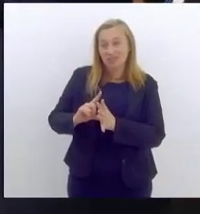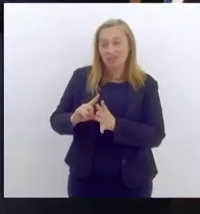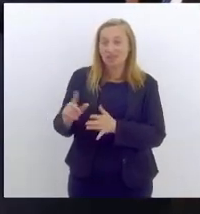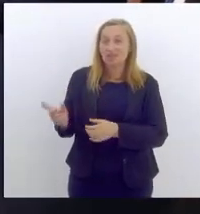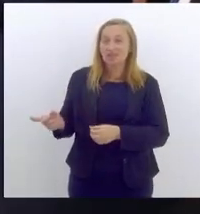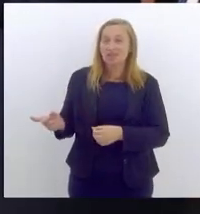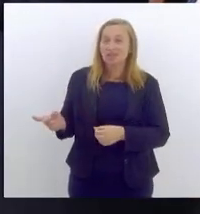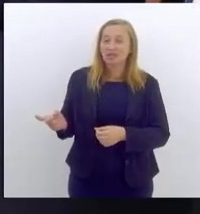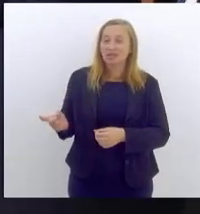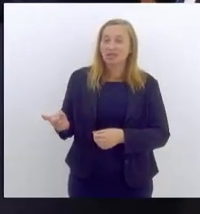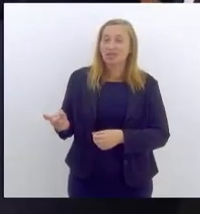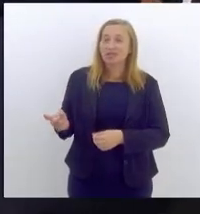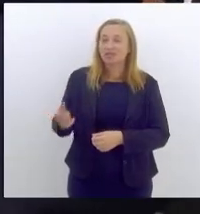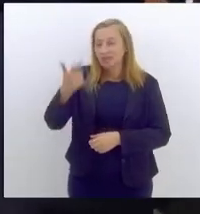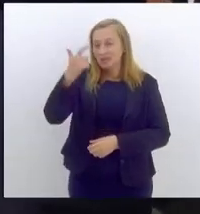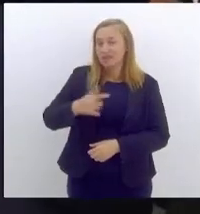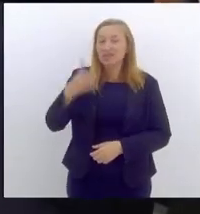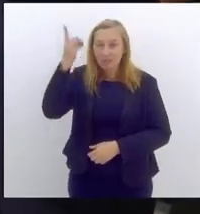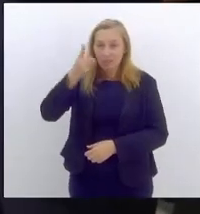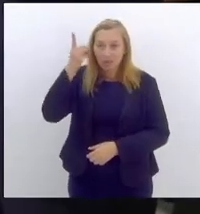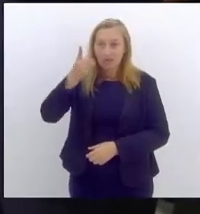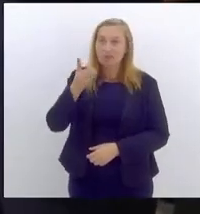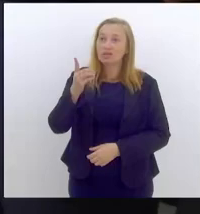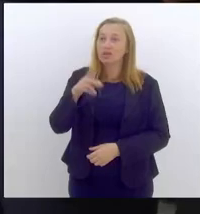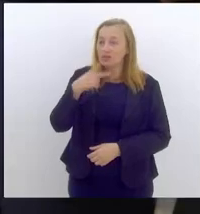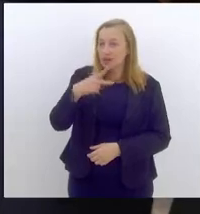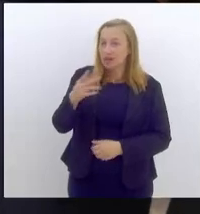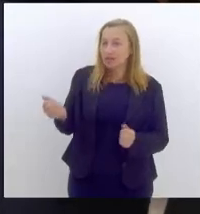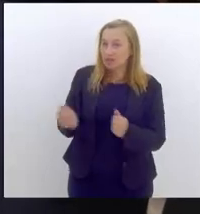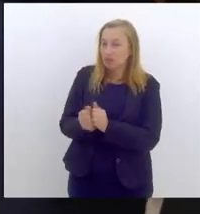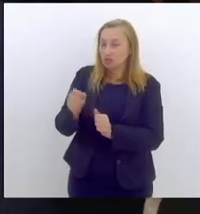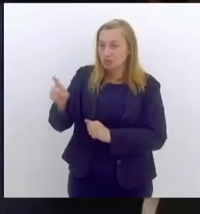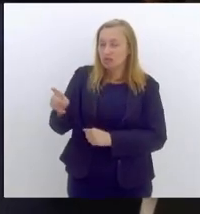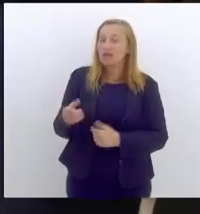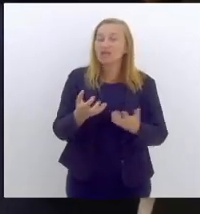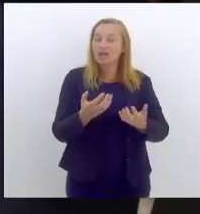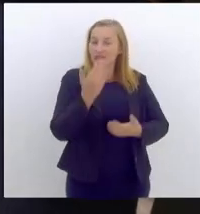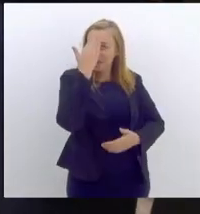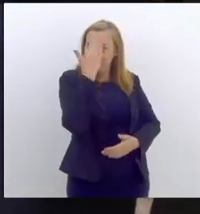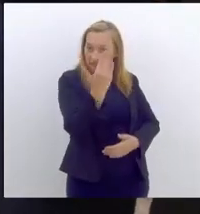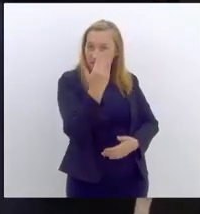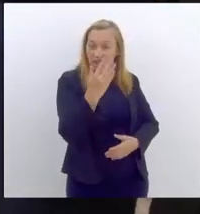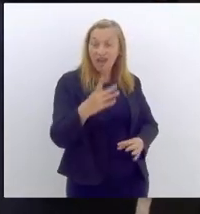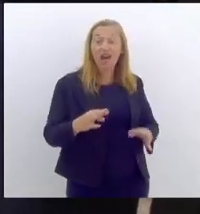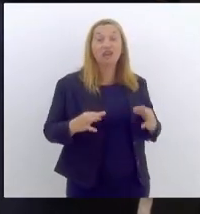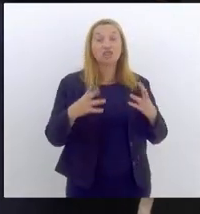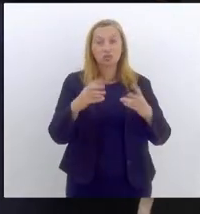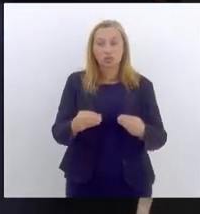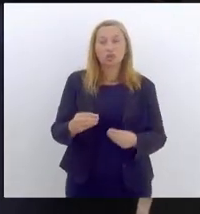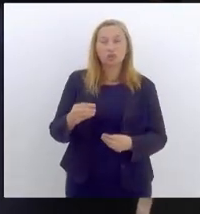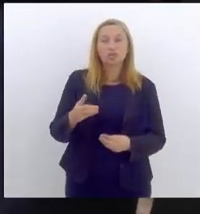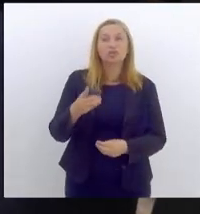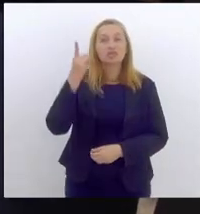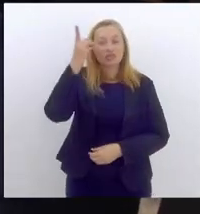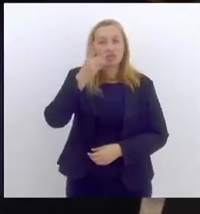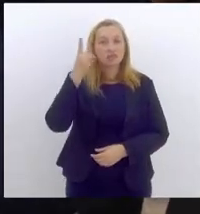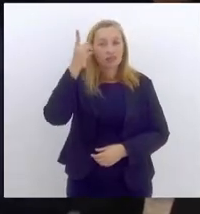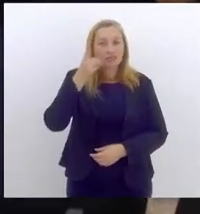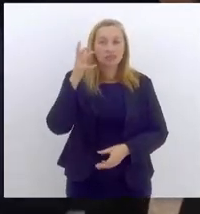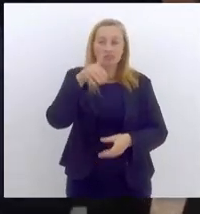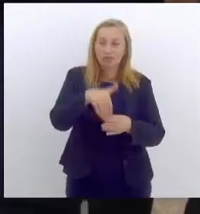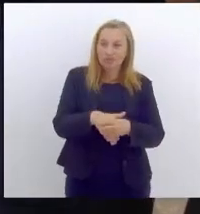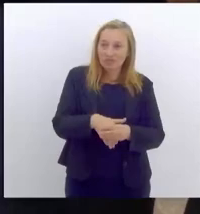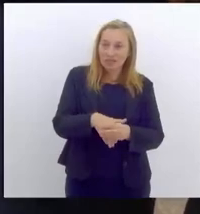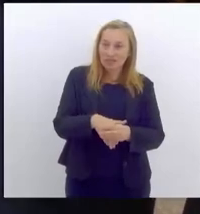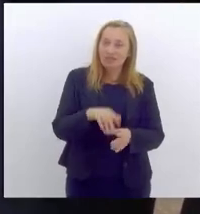lhe dado a palavra que iria compor com você. E quero aqui agradecer a todos os parlamentares que votaram na